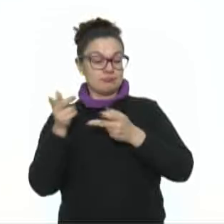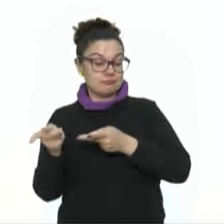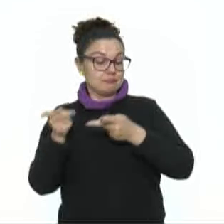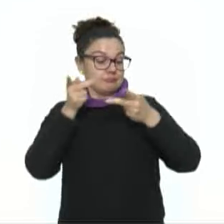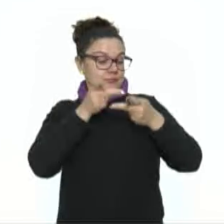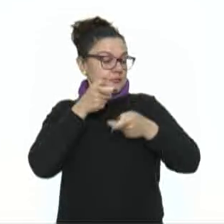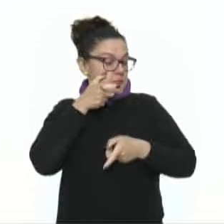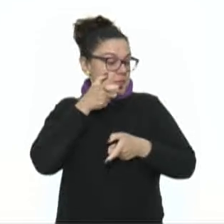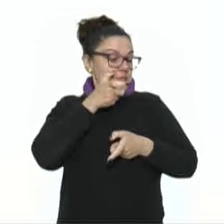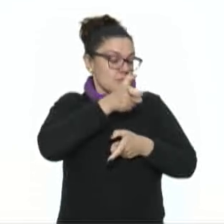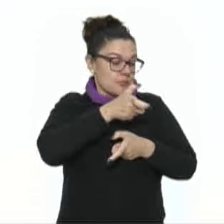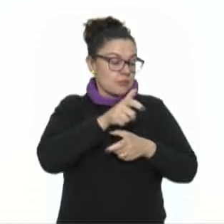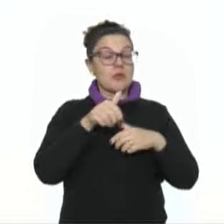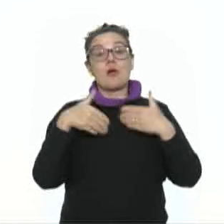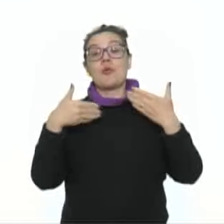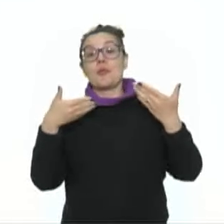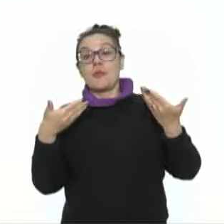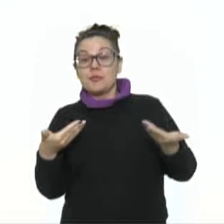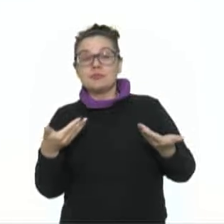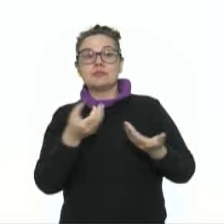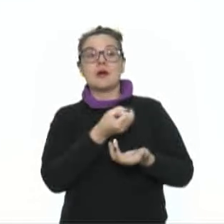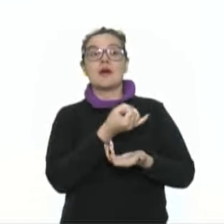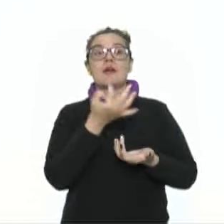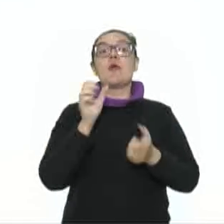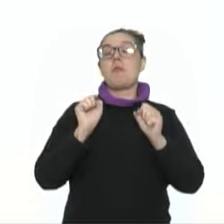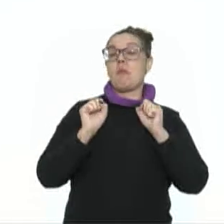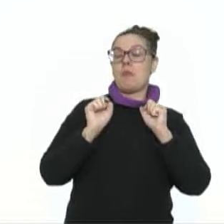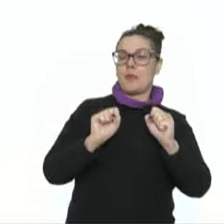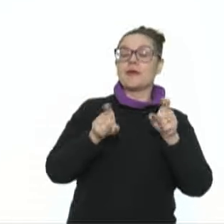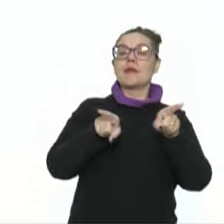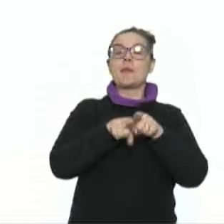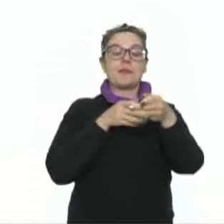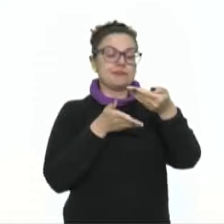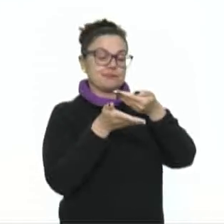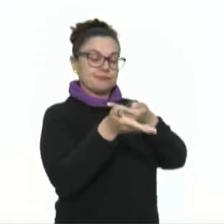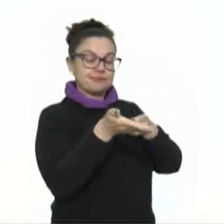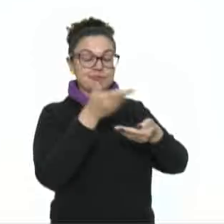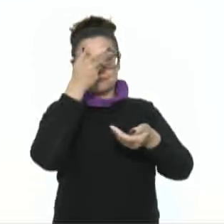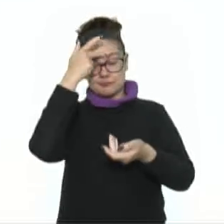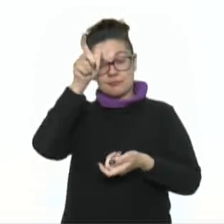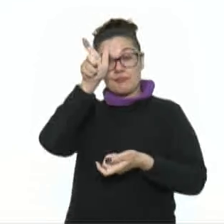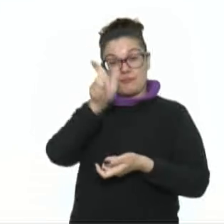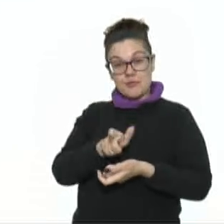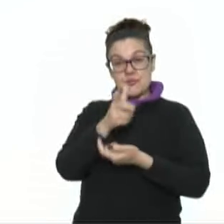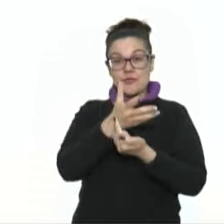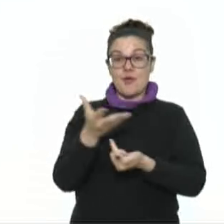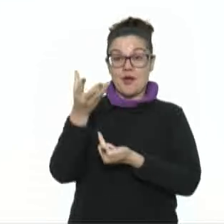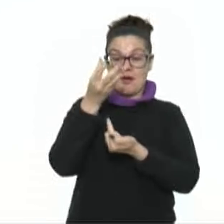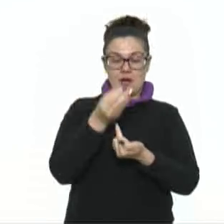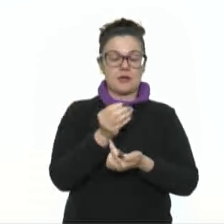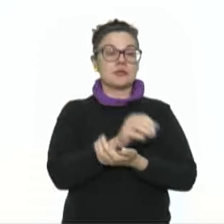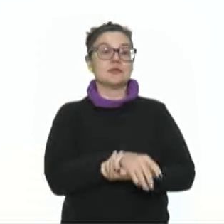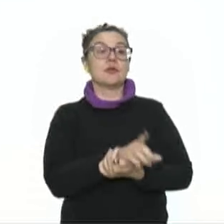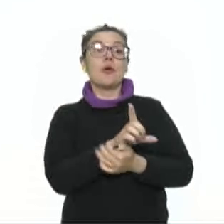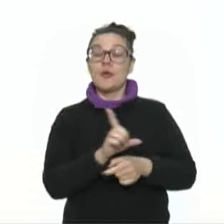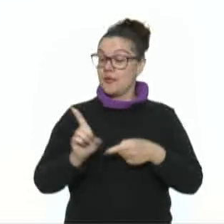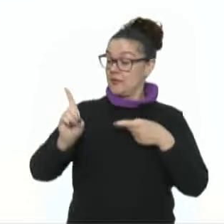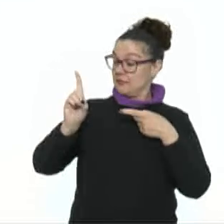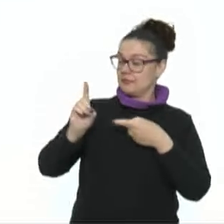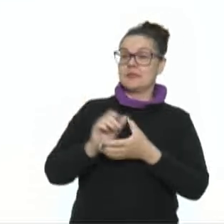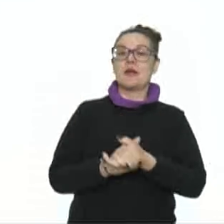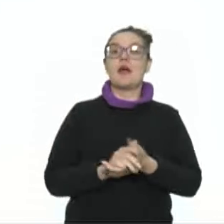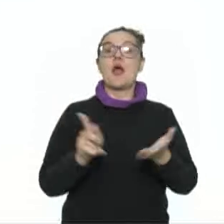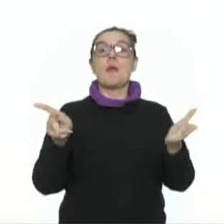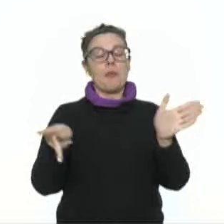visitado pelo público, o qual, em alguns casos, pode interagir com a proposta do artista. Ou, letra D,